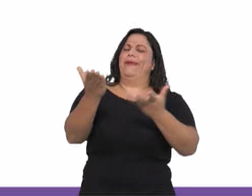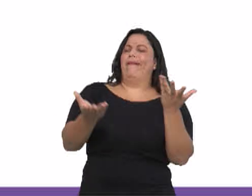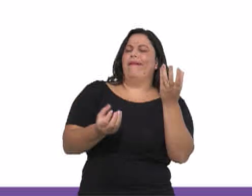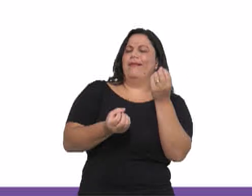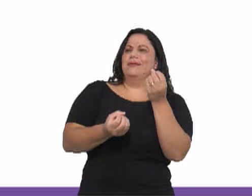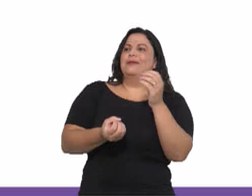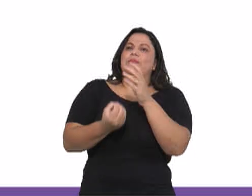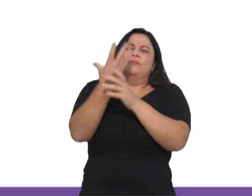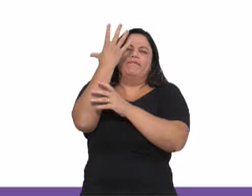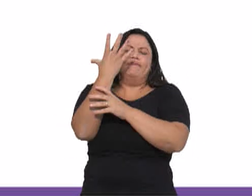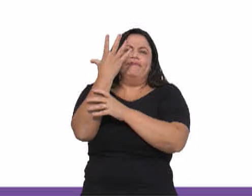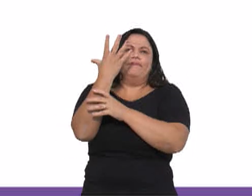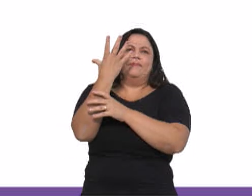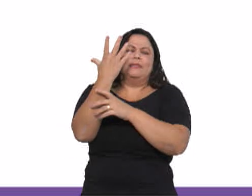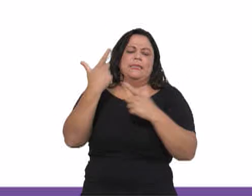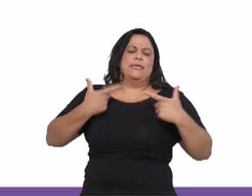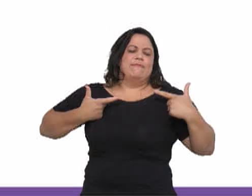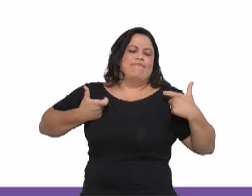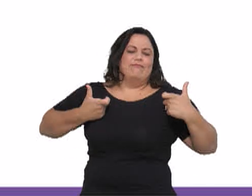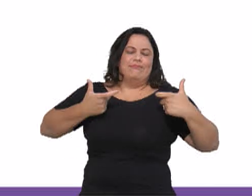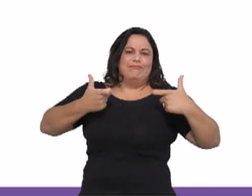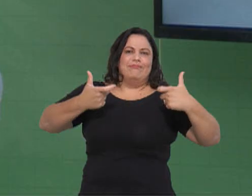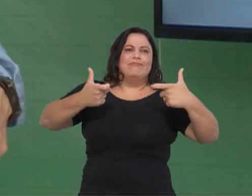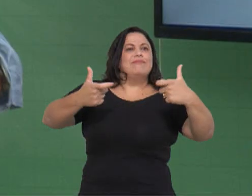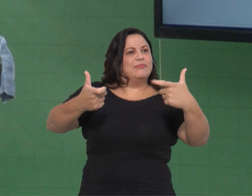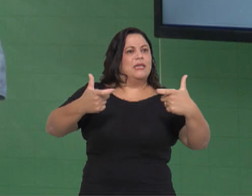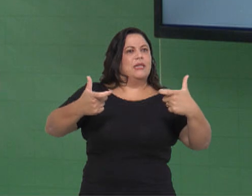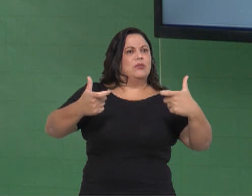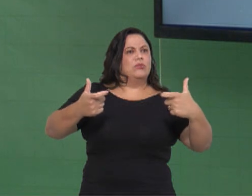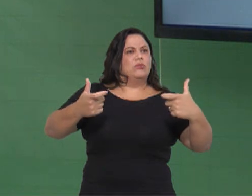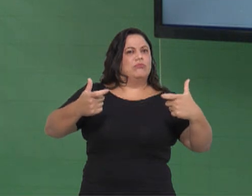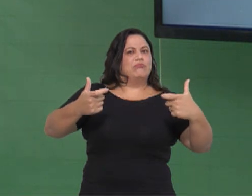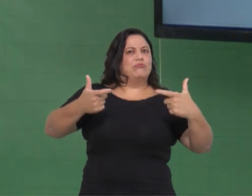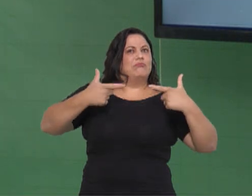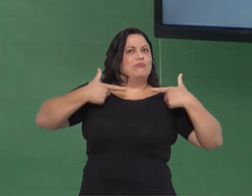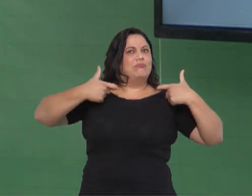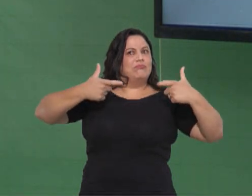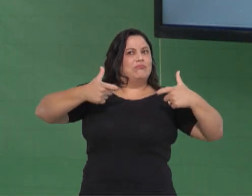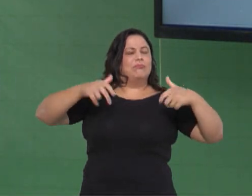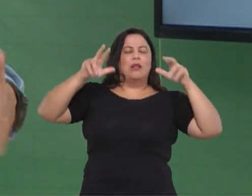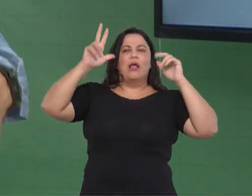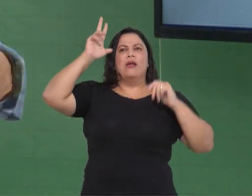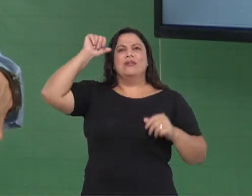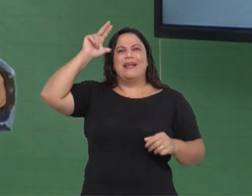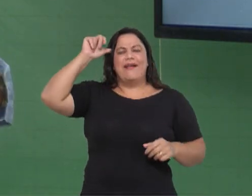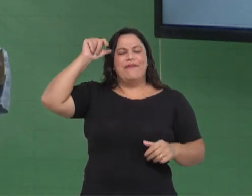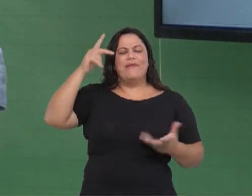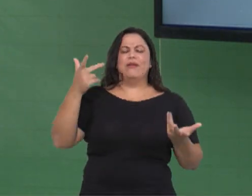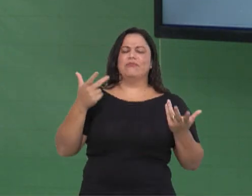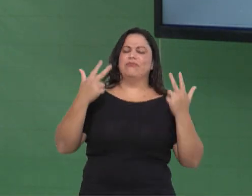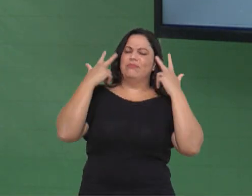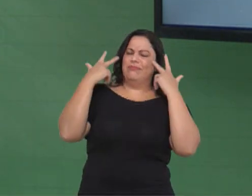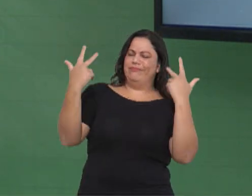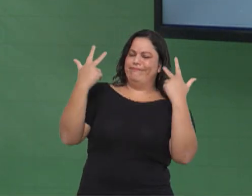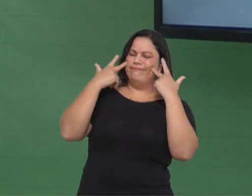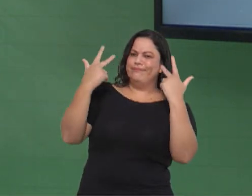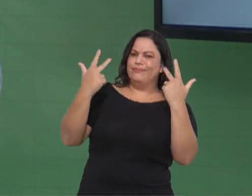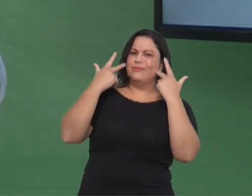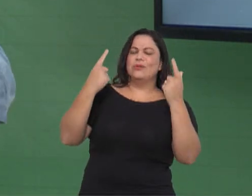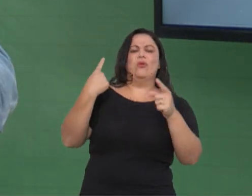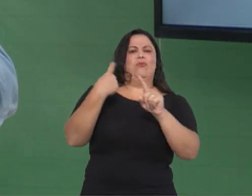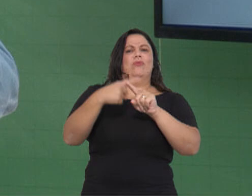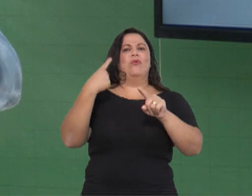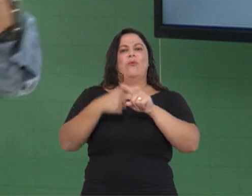entre cristãos e mouros. É muito comum aqui no sul do país, por conta da imigração europeia,